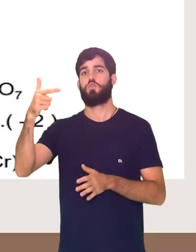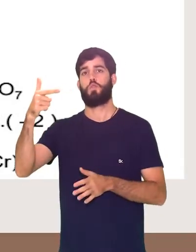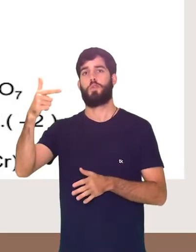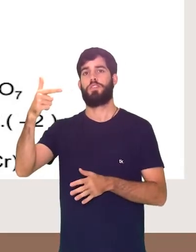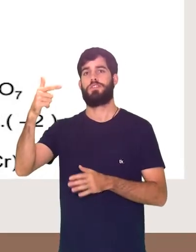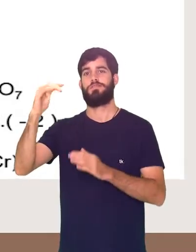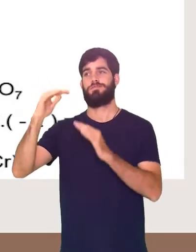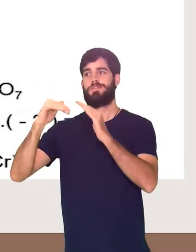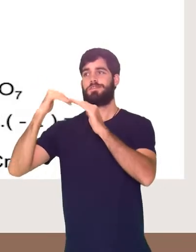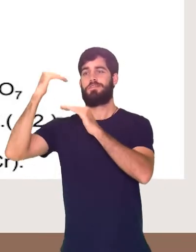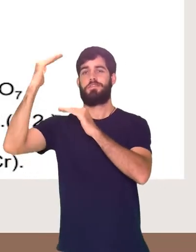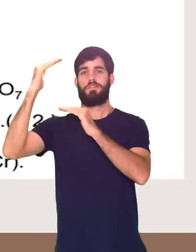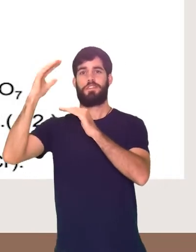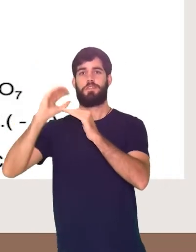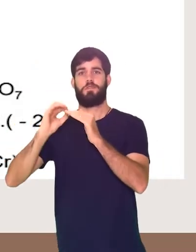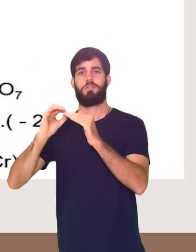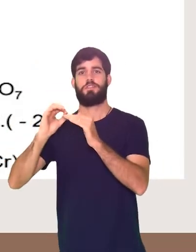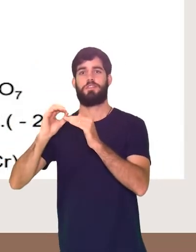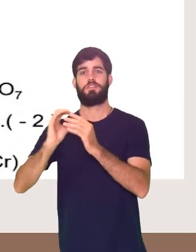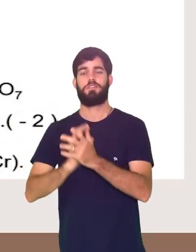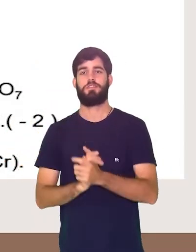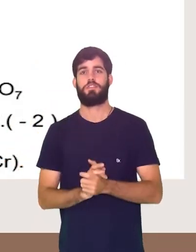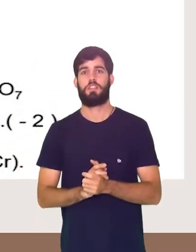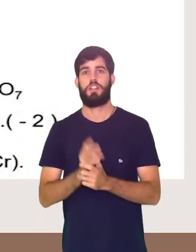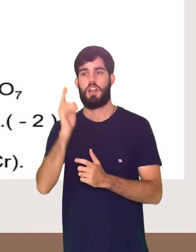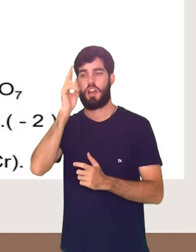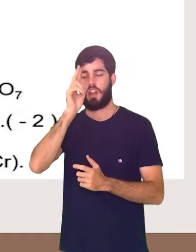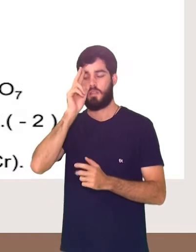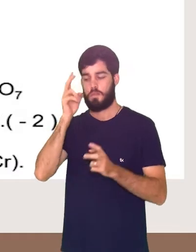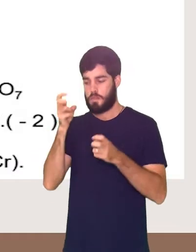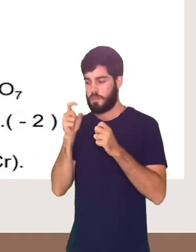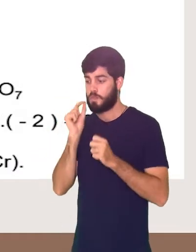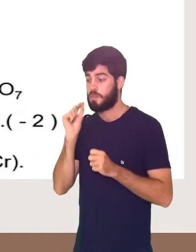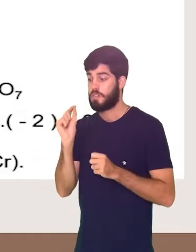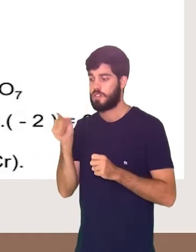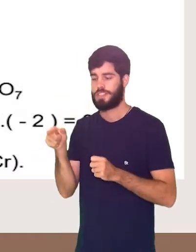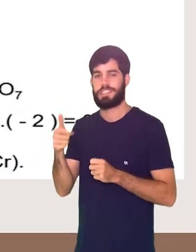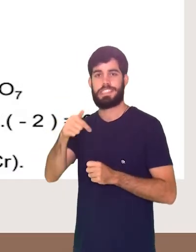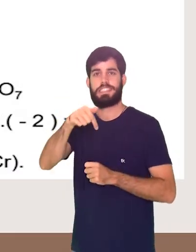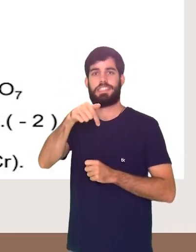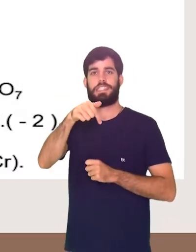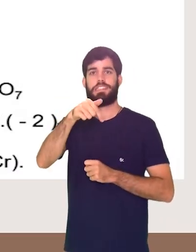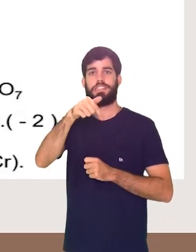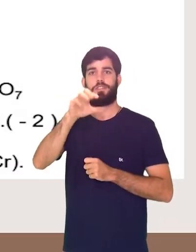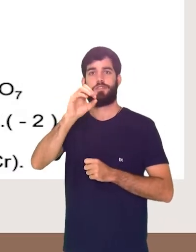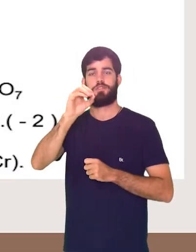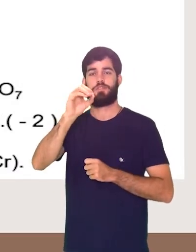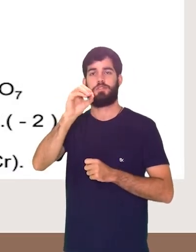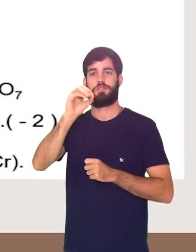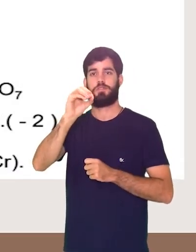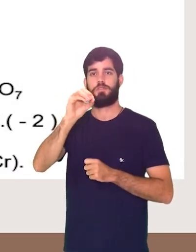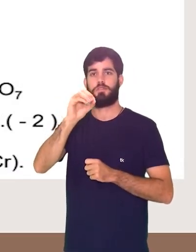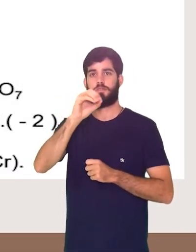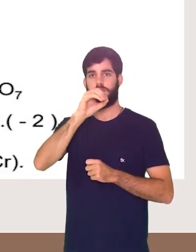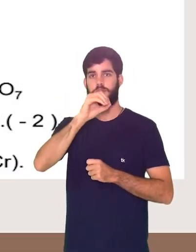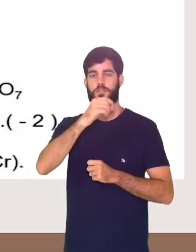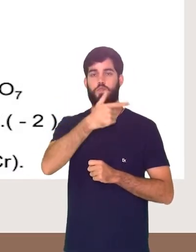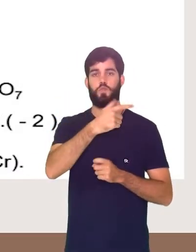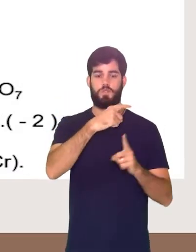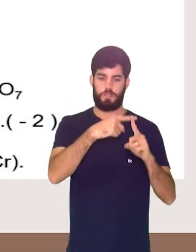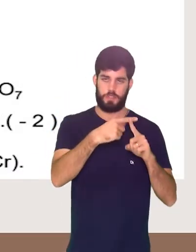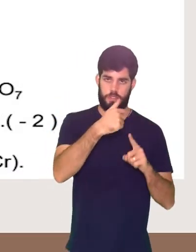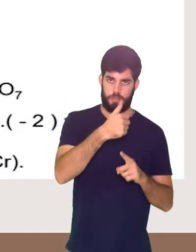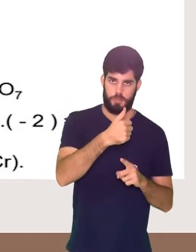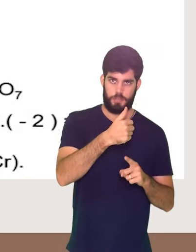Lembro que tem 7 oxigênios. E aí, como é que vai ficar agora? Vai ficar 2 vezes 1, vai ficar